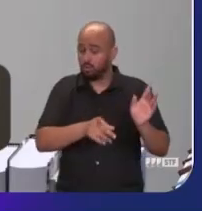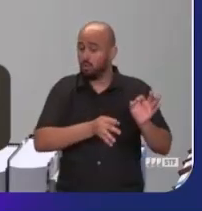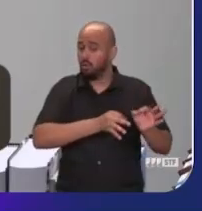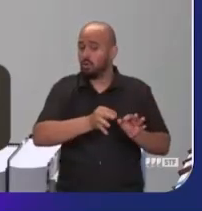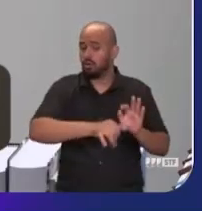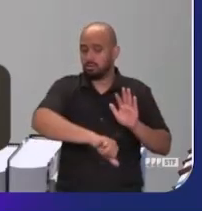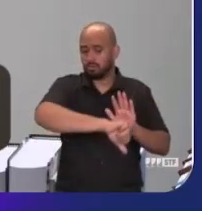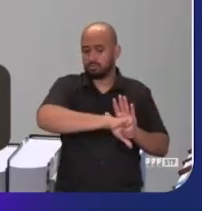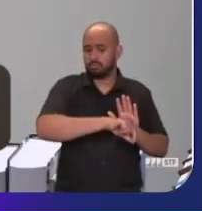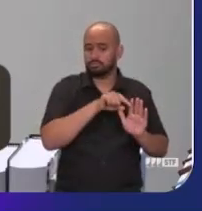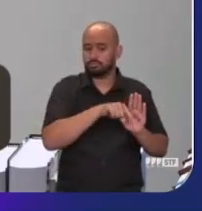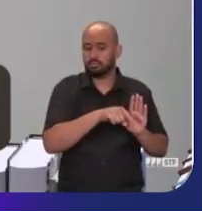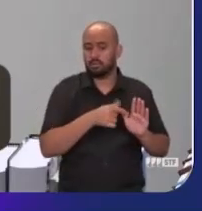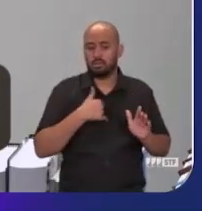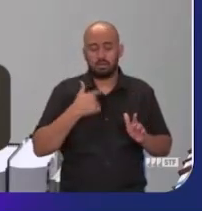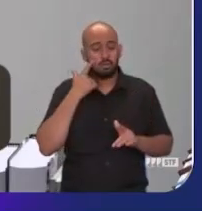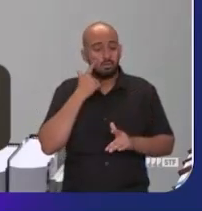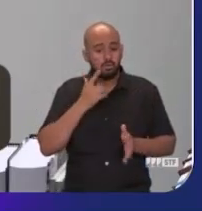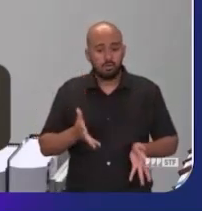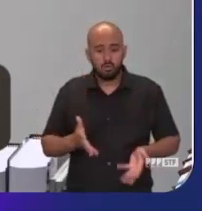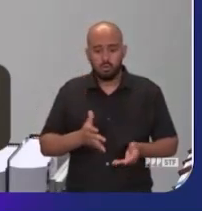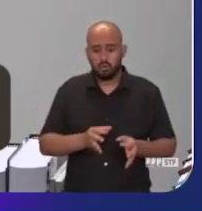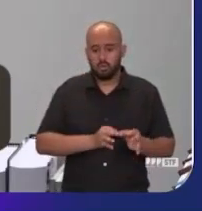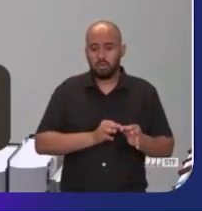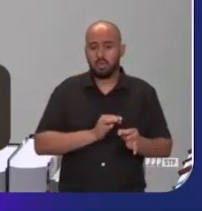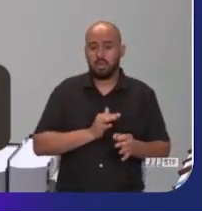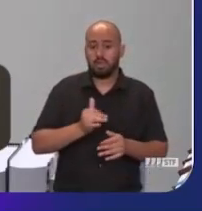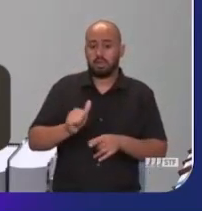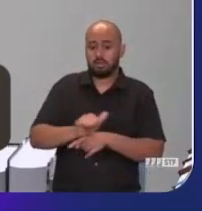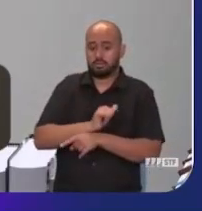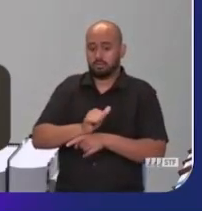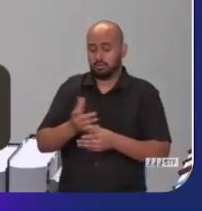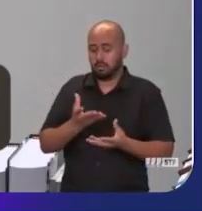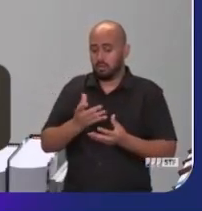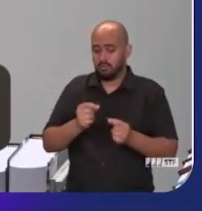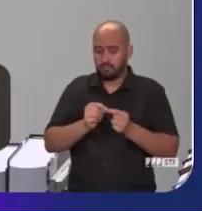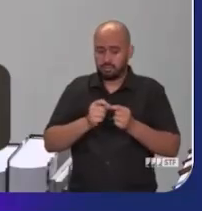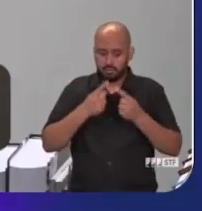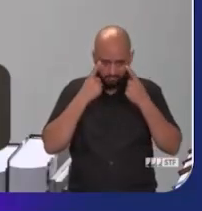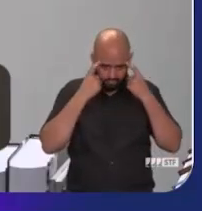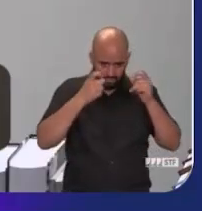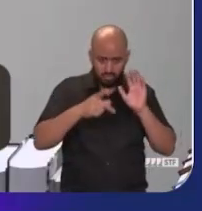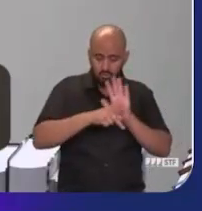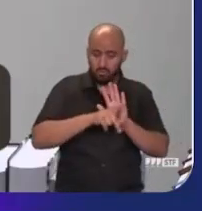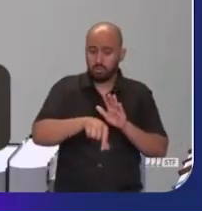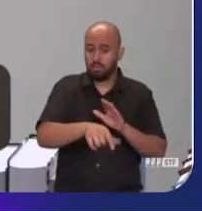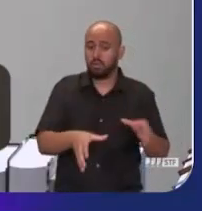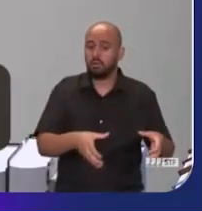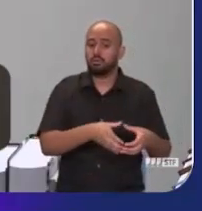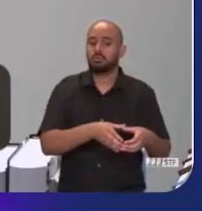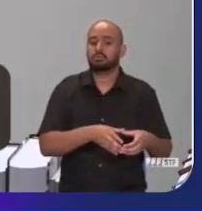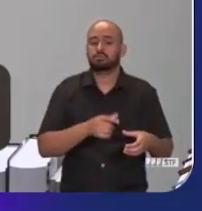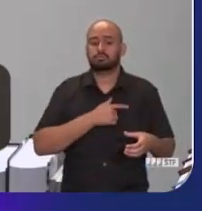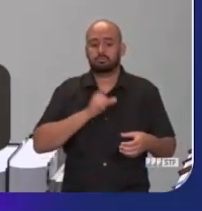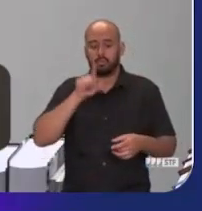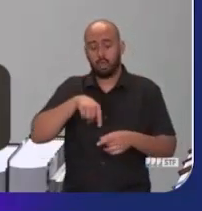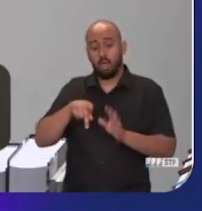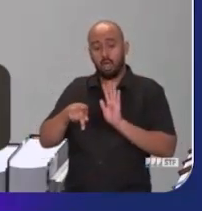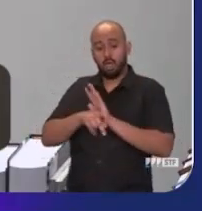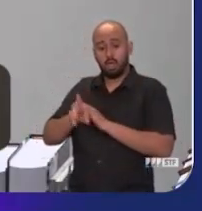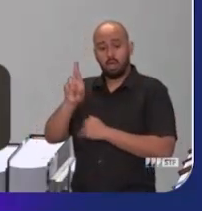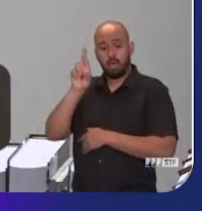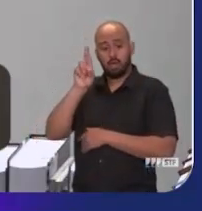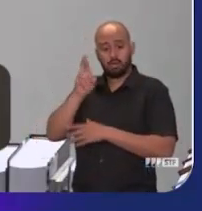criminosa, prestando auxílio para a arquitetura das ações ilícitas do grupo. É inquestionável a sua autoria do documento. O